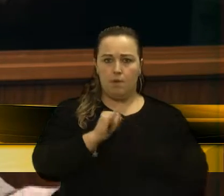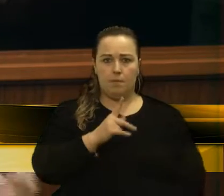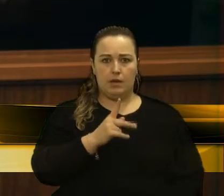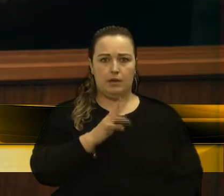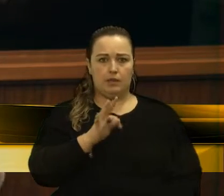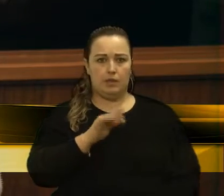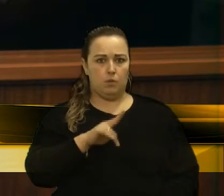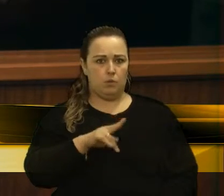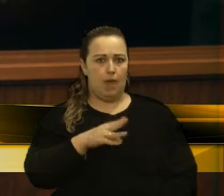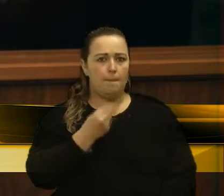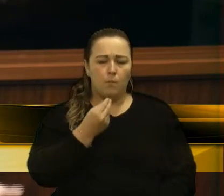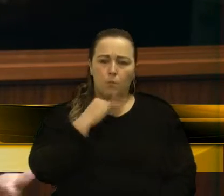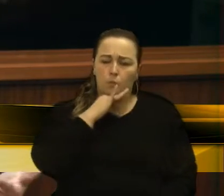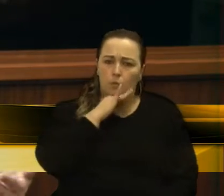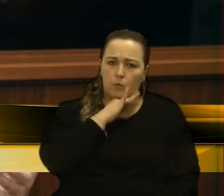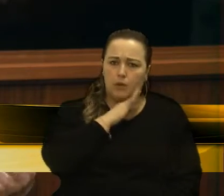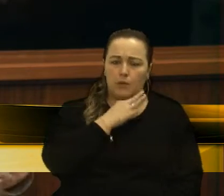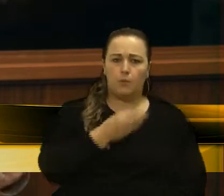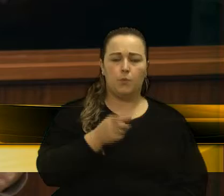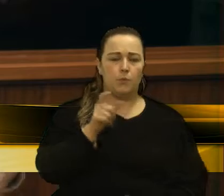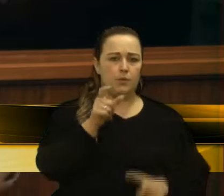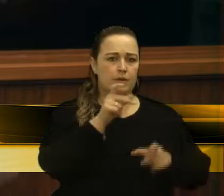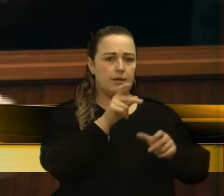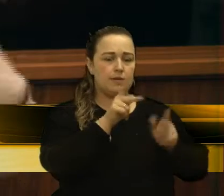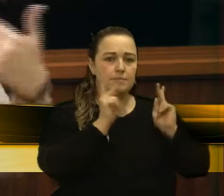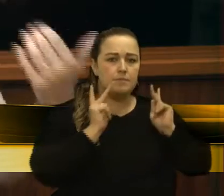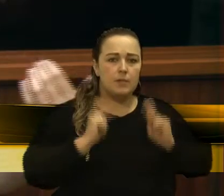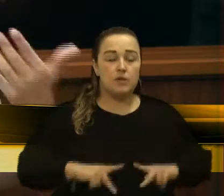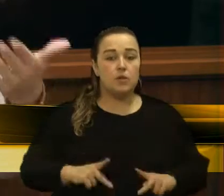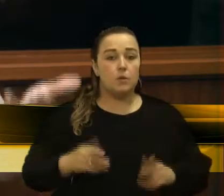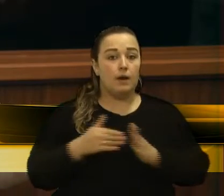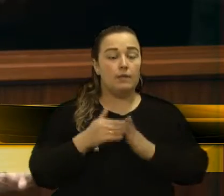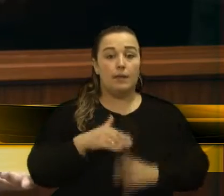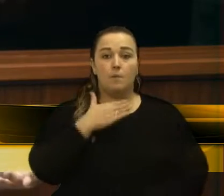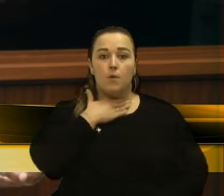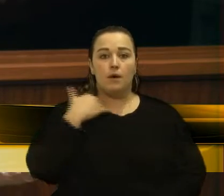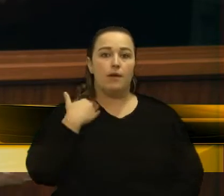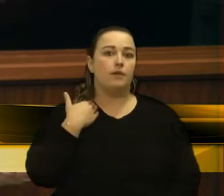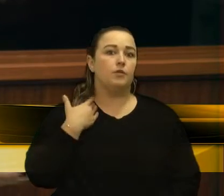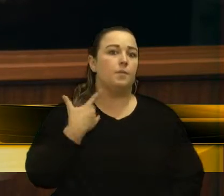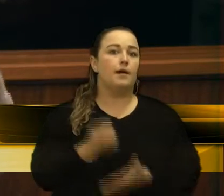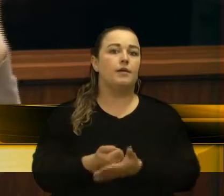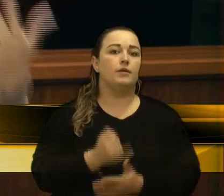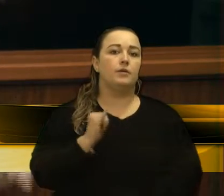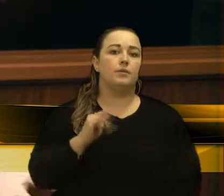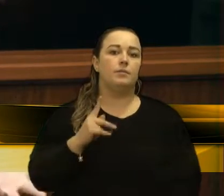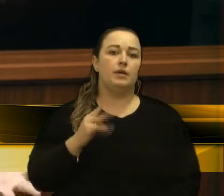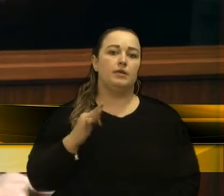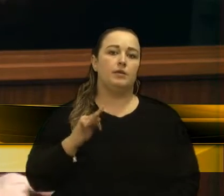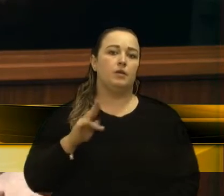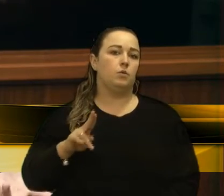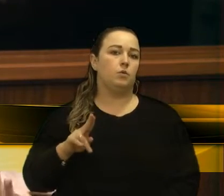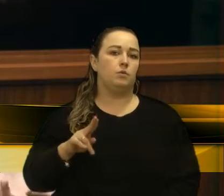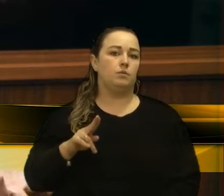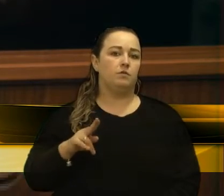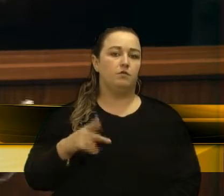é muito ruim. Muita gente acabou, talvez até morrendo, pagando IPTU, adoecendo com